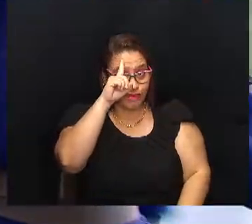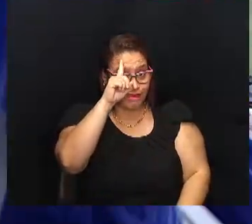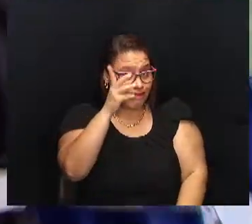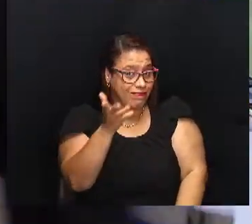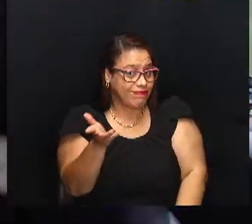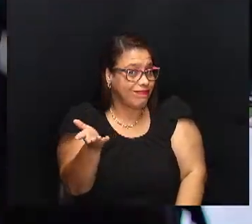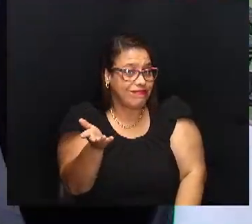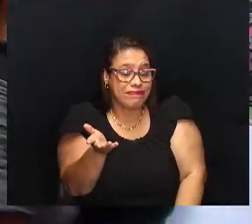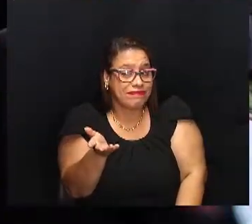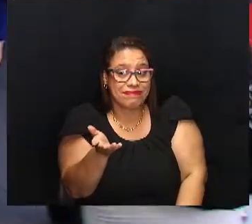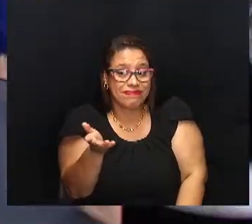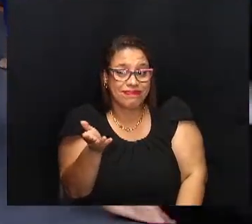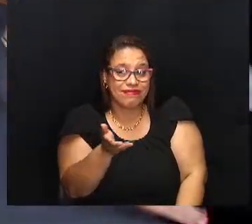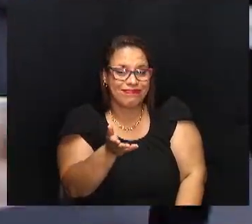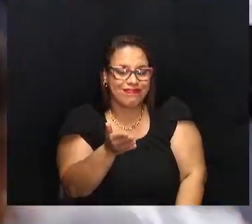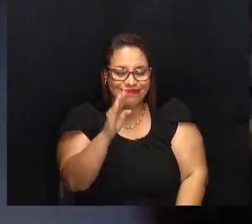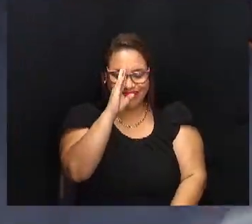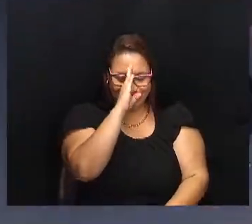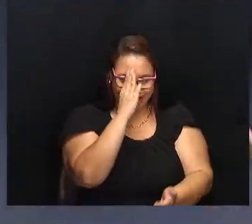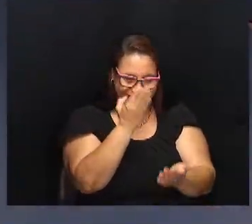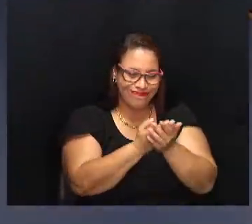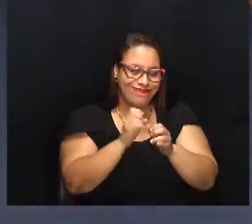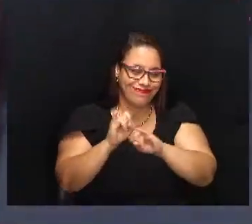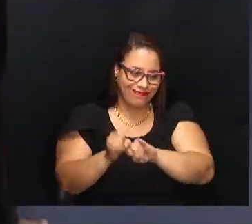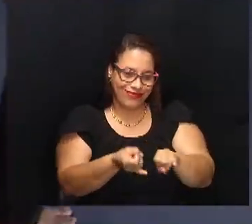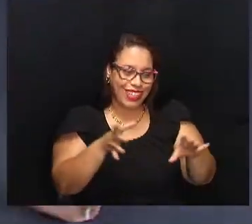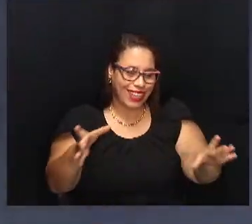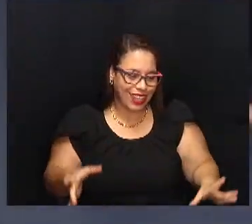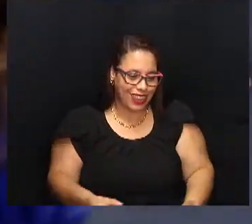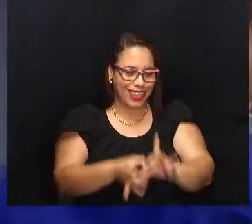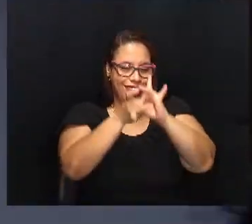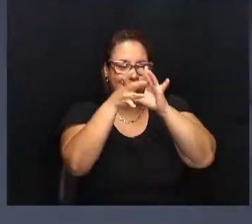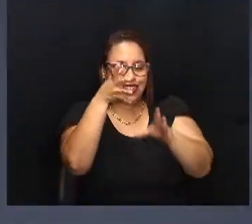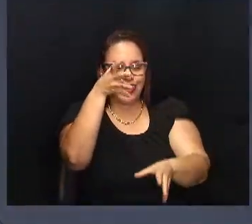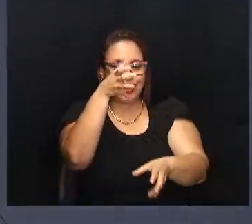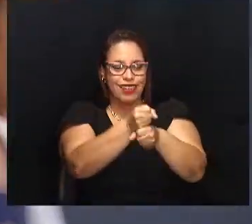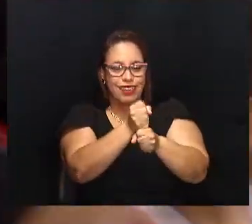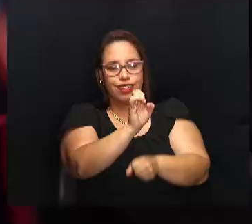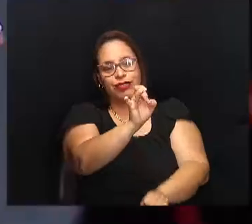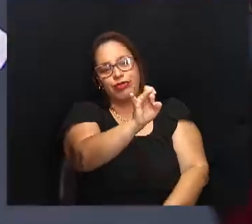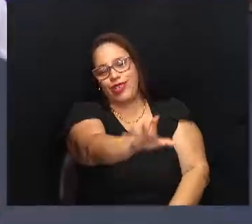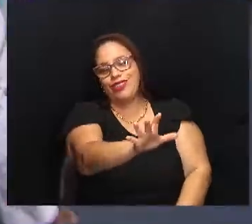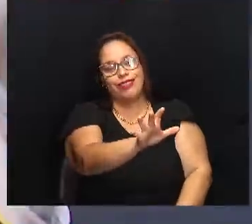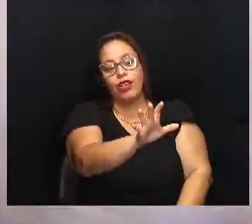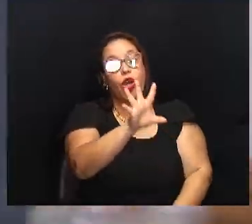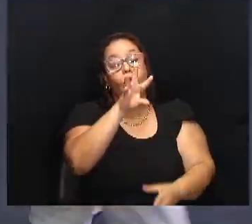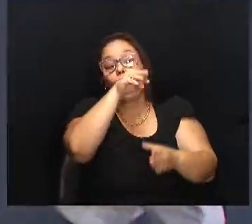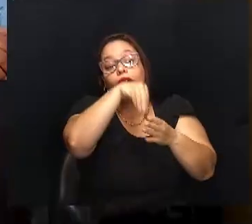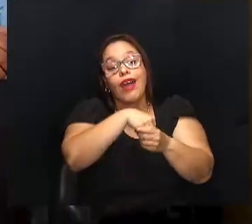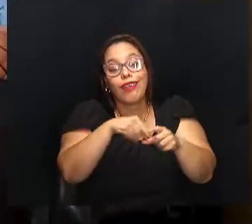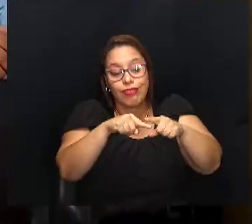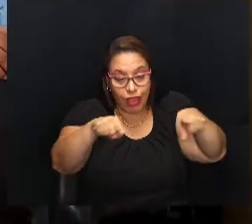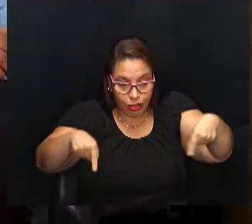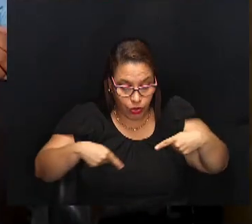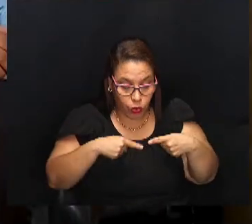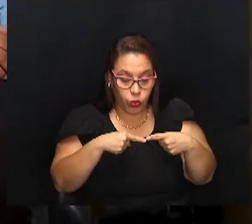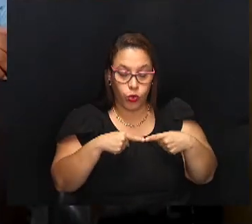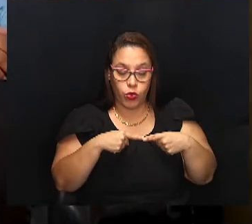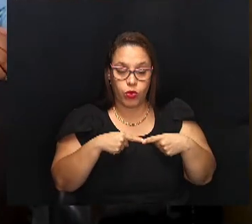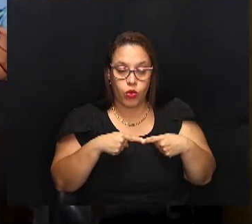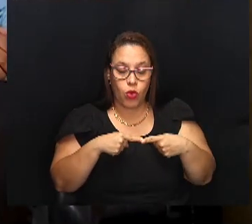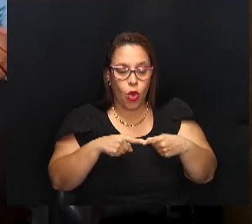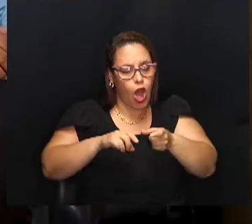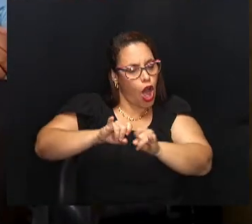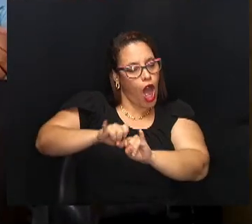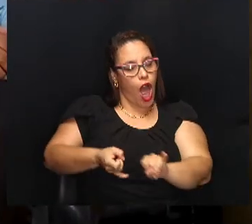Então eu acredito que assim, o jiu-jitsu ele agrega muito, não só dentro do tatame como uma arte